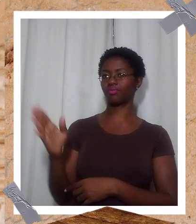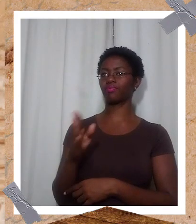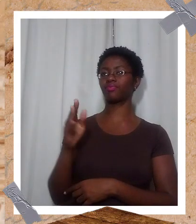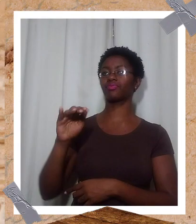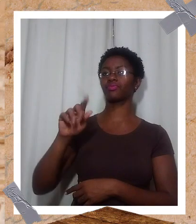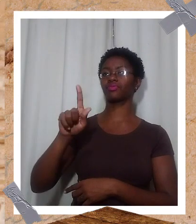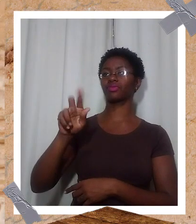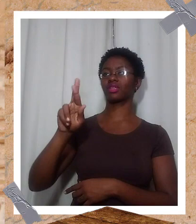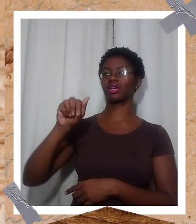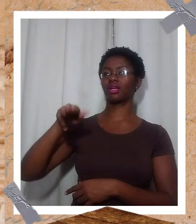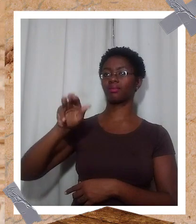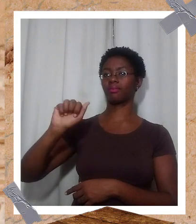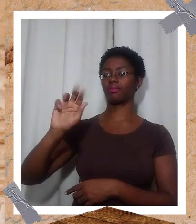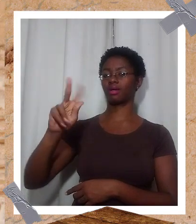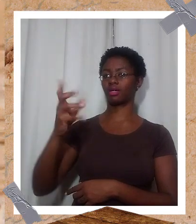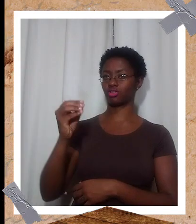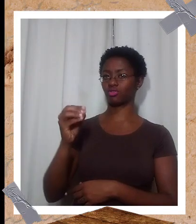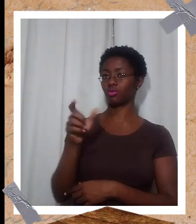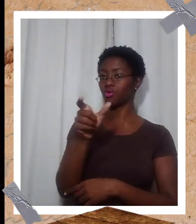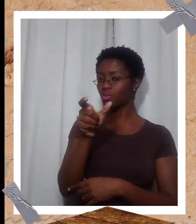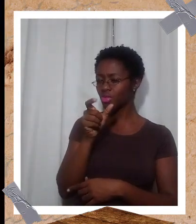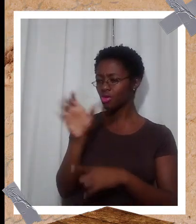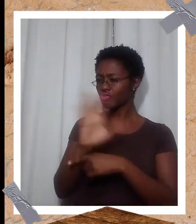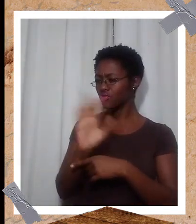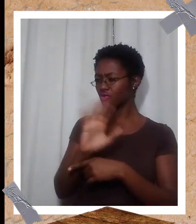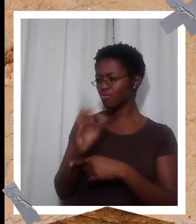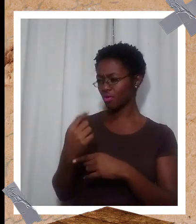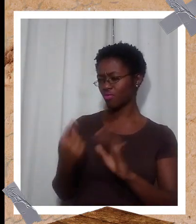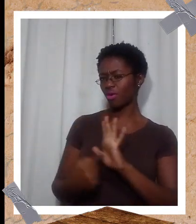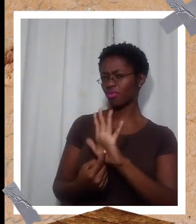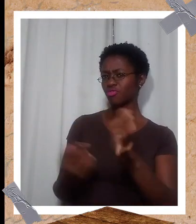para quem ainda não assistiu.